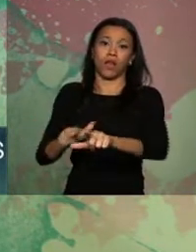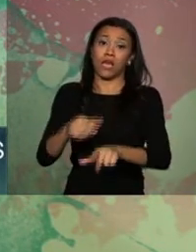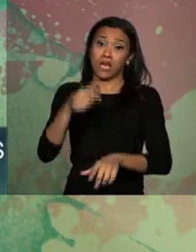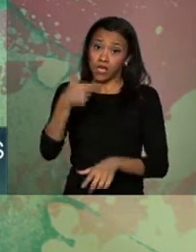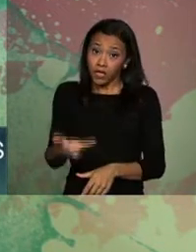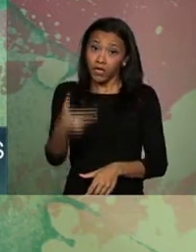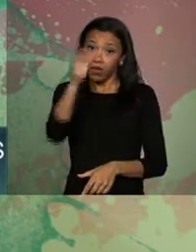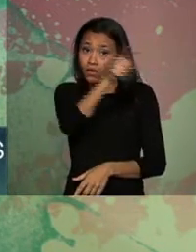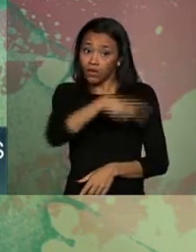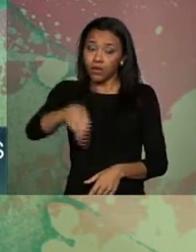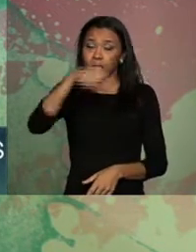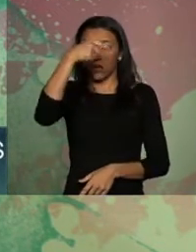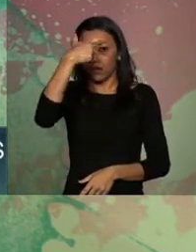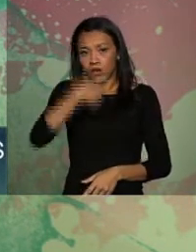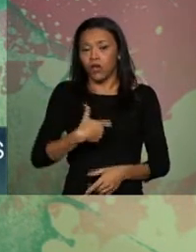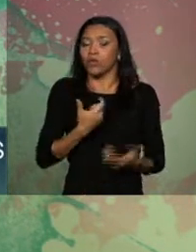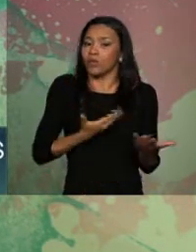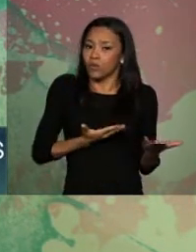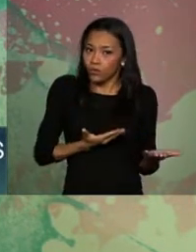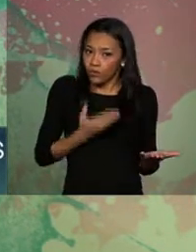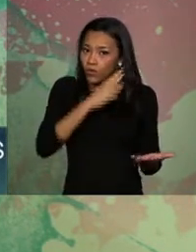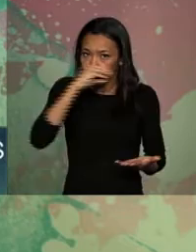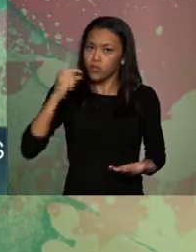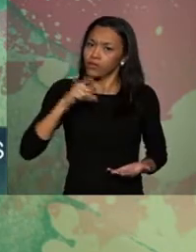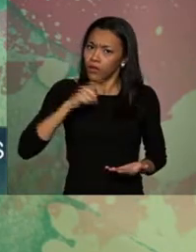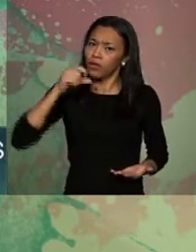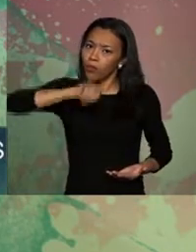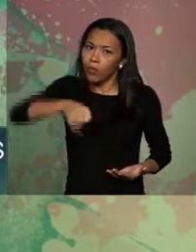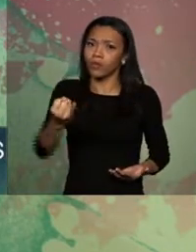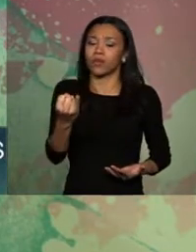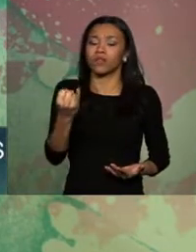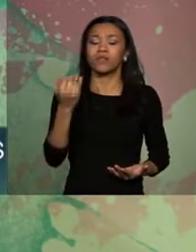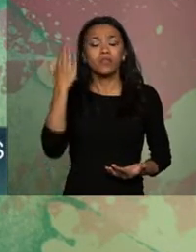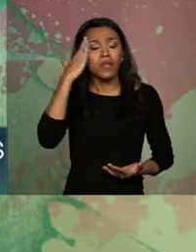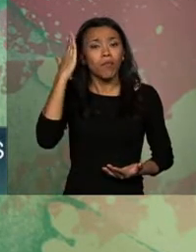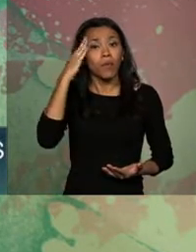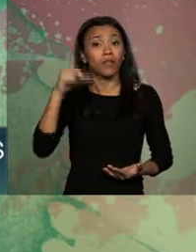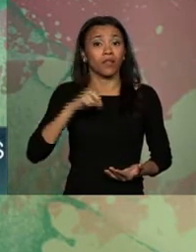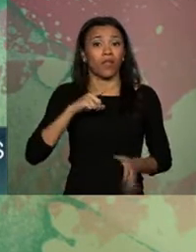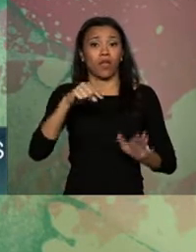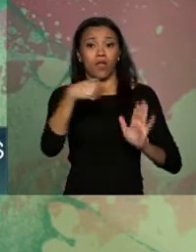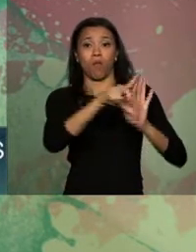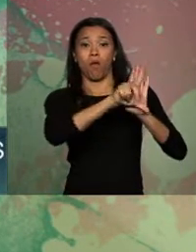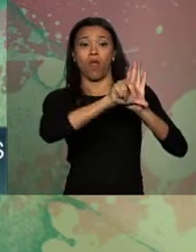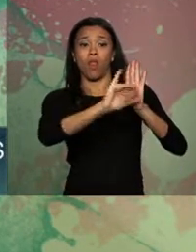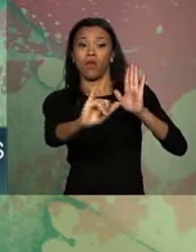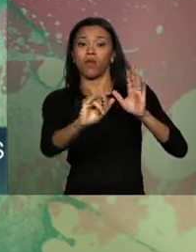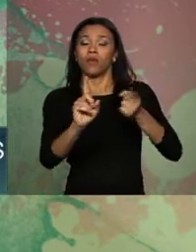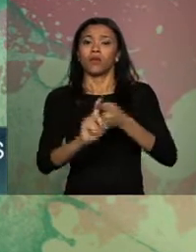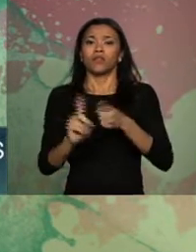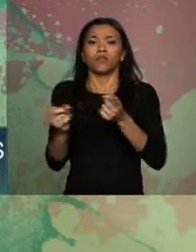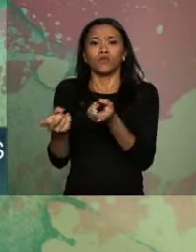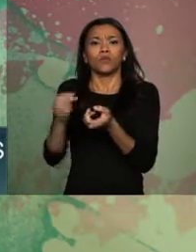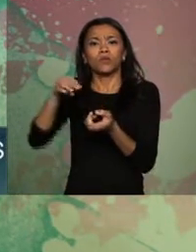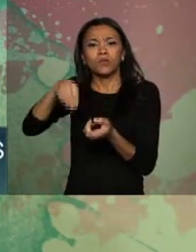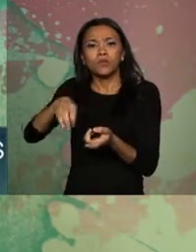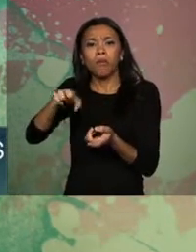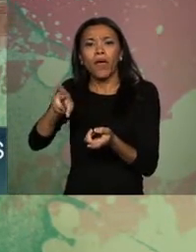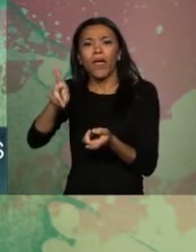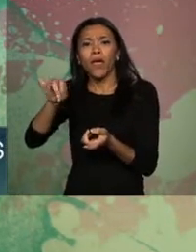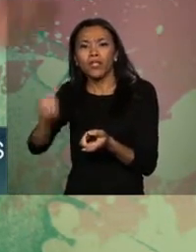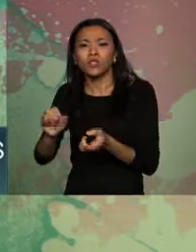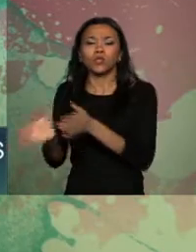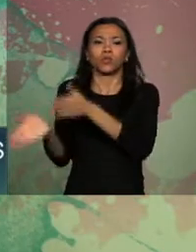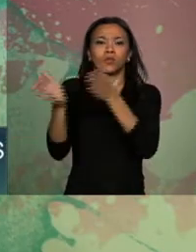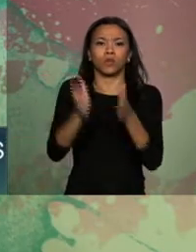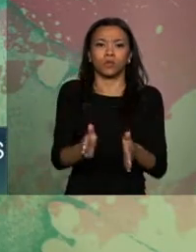essa oportunidade. Considerando que existe uma legislação dos médios, das grandes